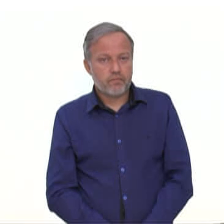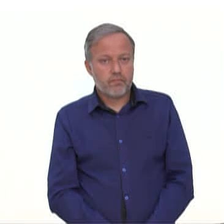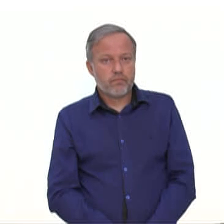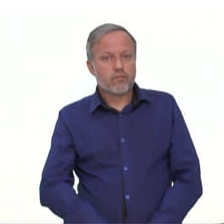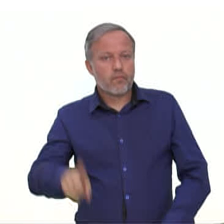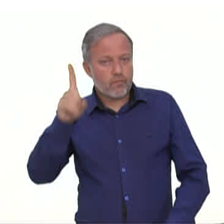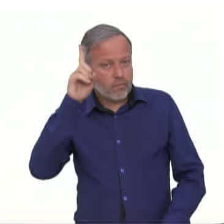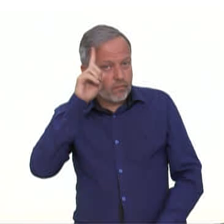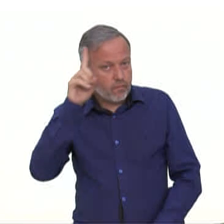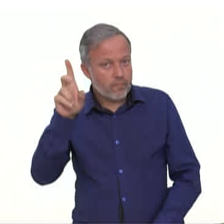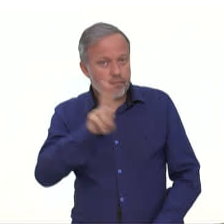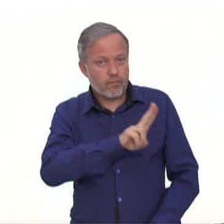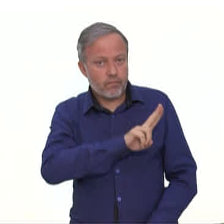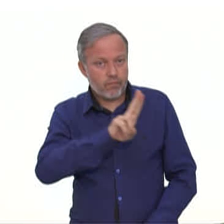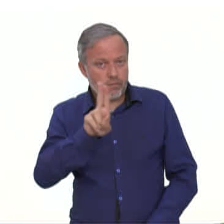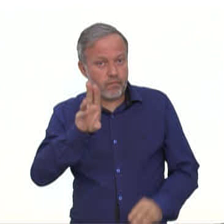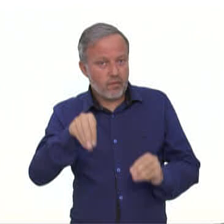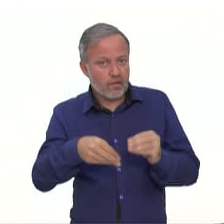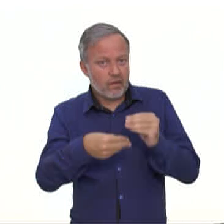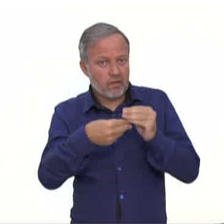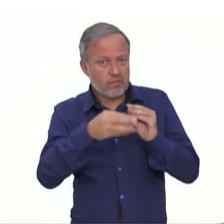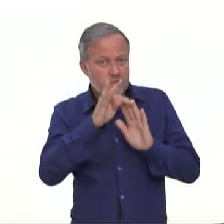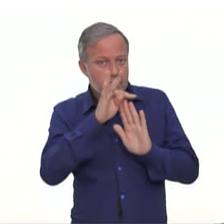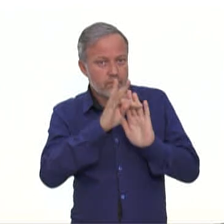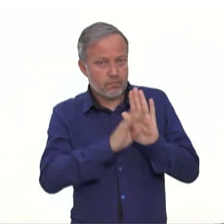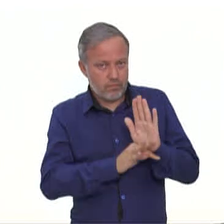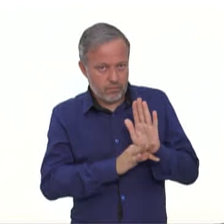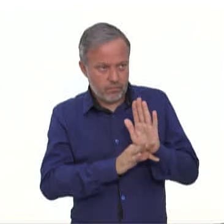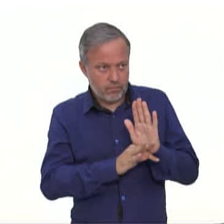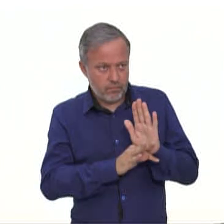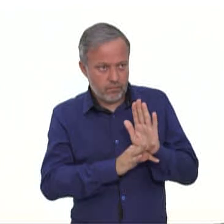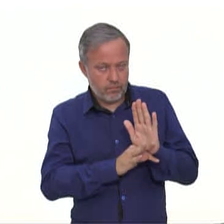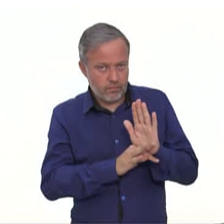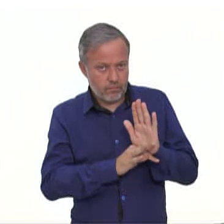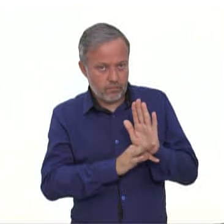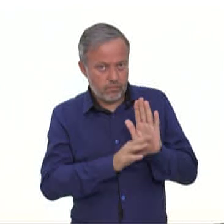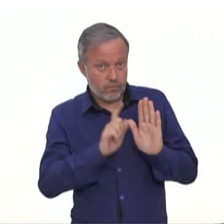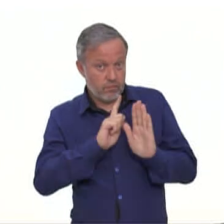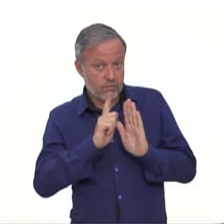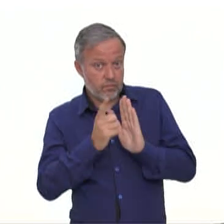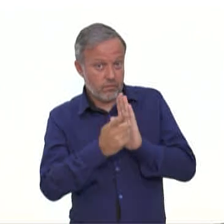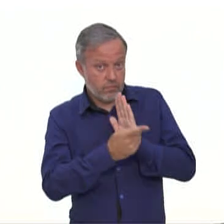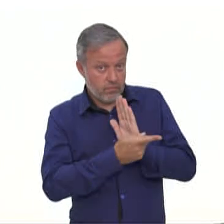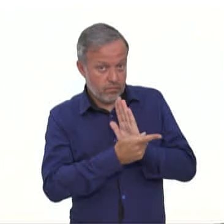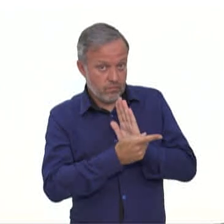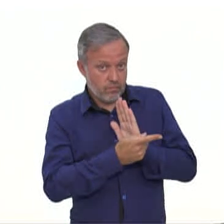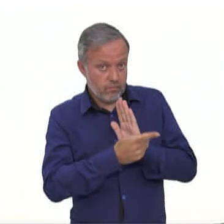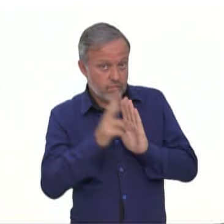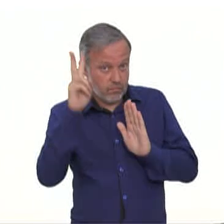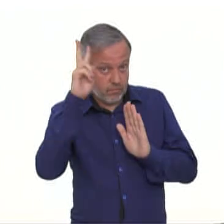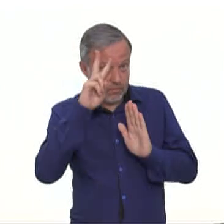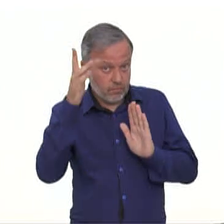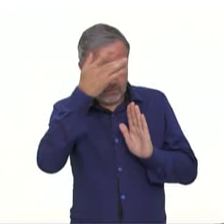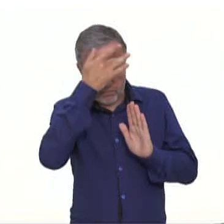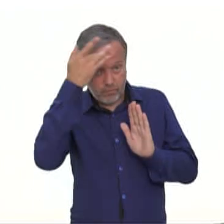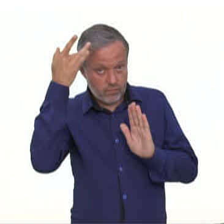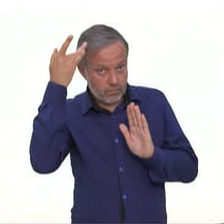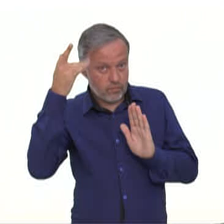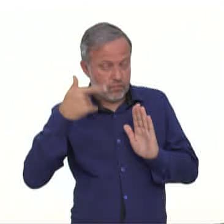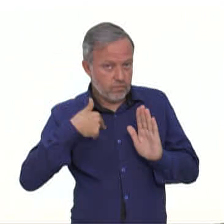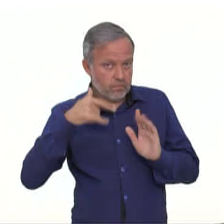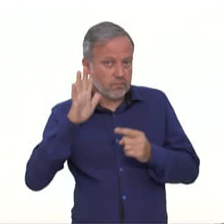e nomes fazem parte da estrutura composicional do gênero biografia,